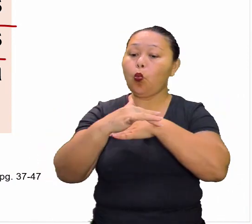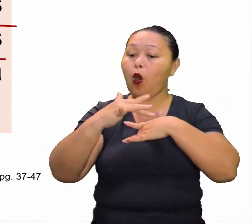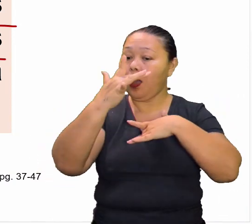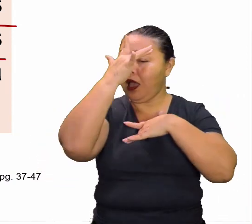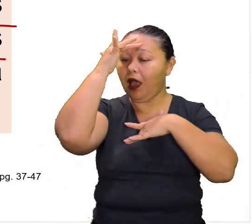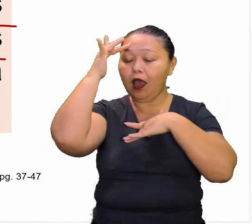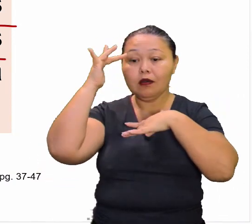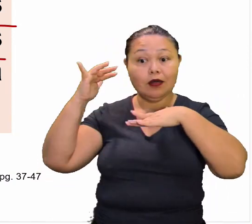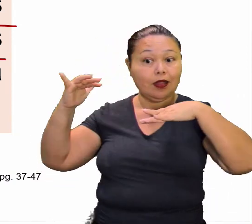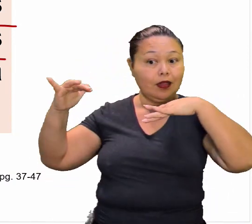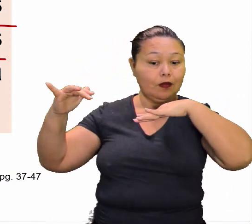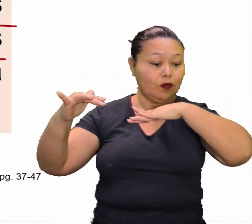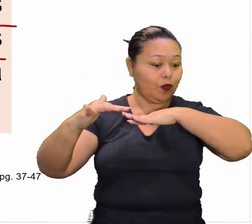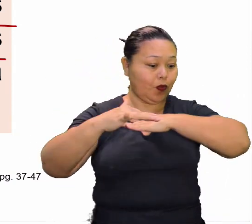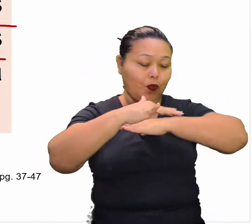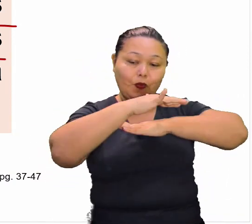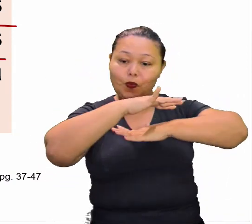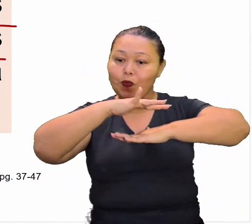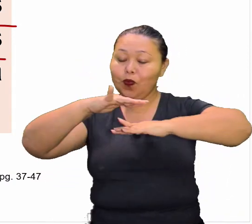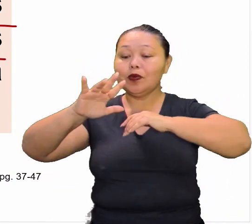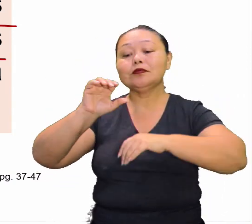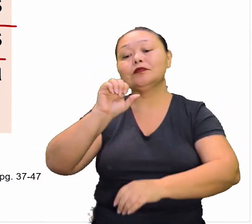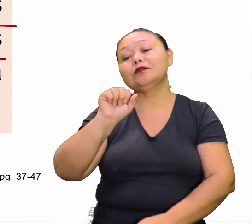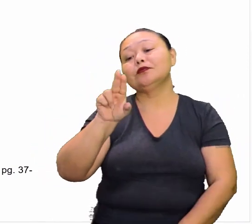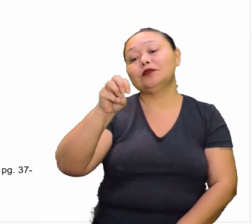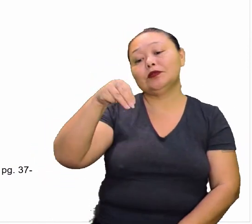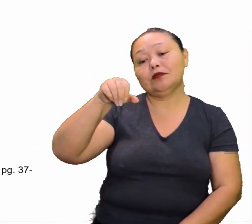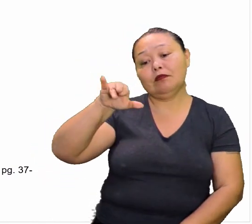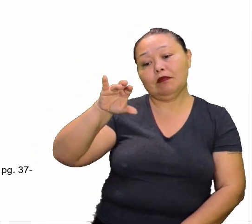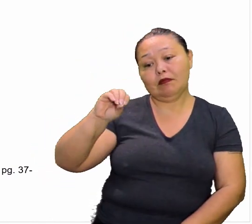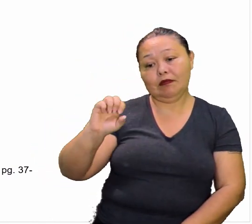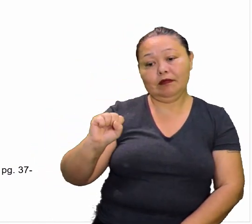região. Os sumérios.